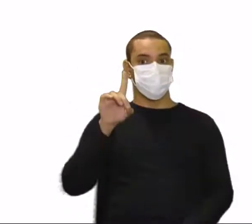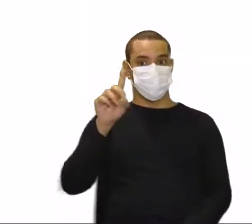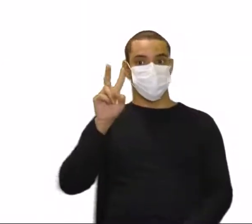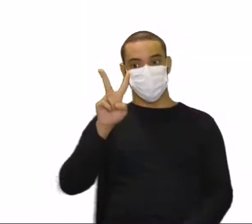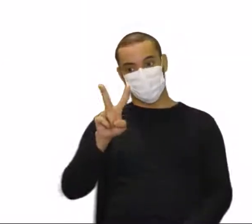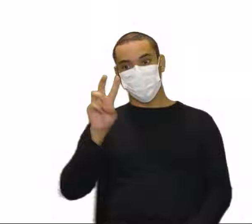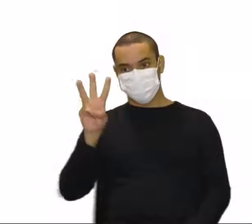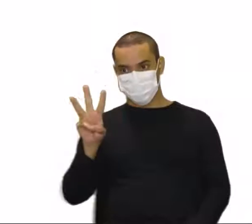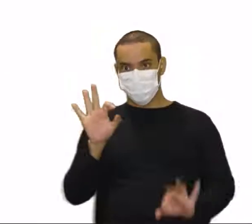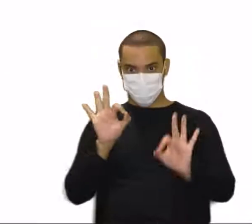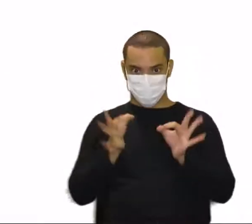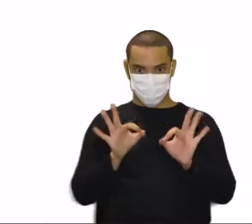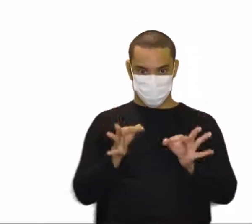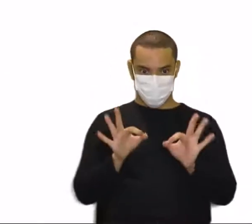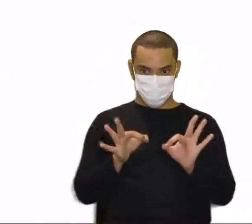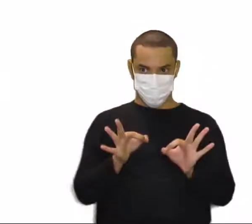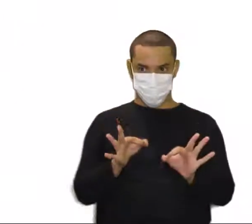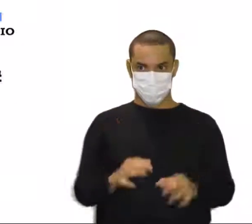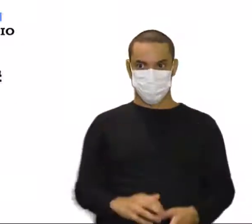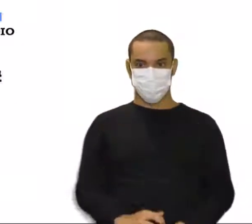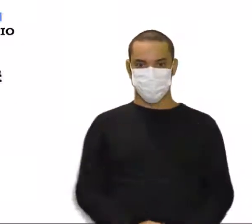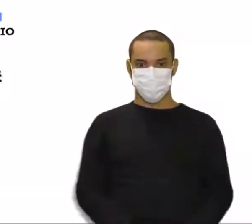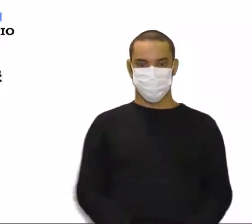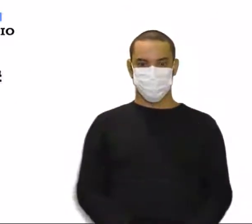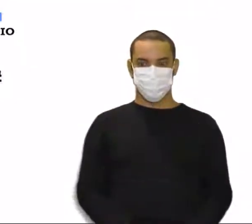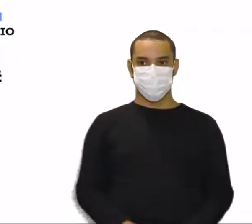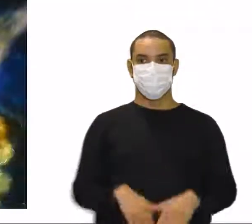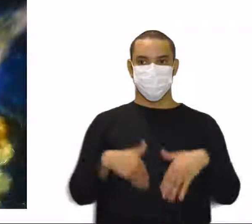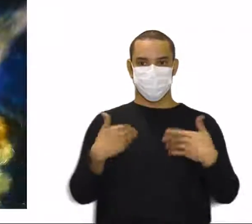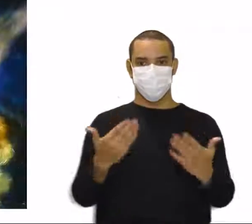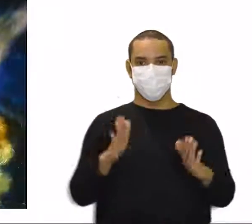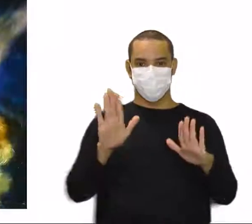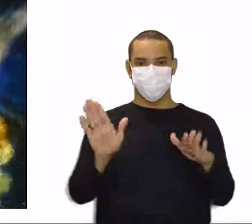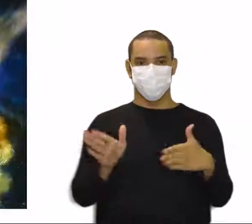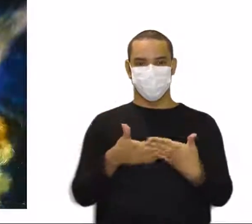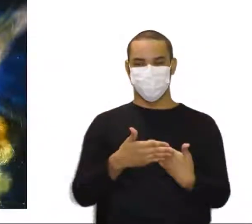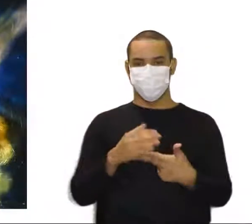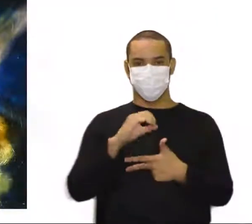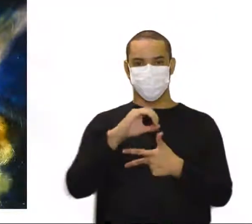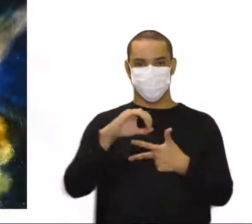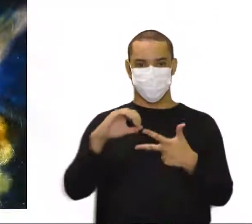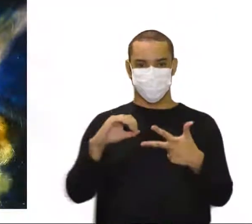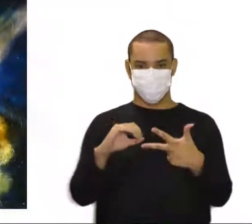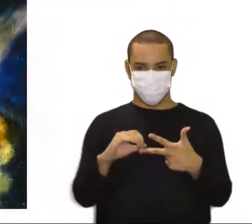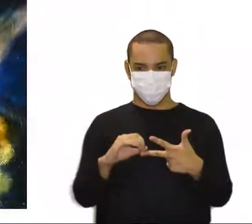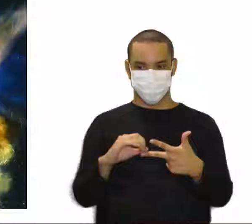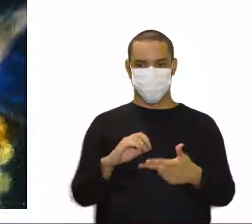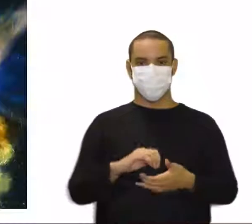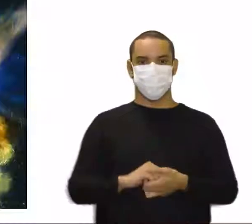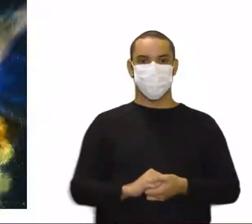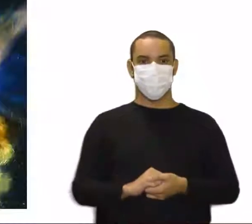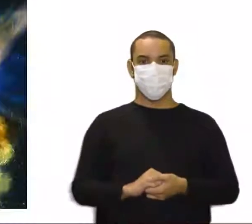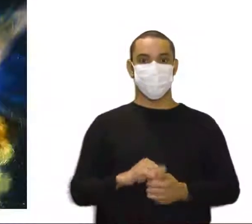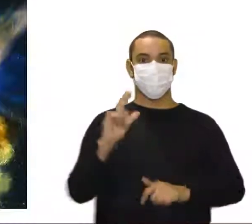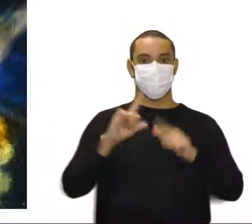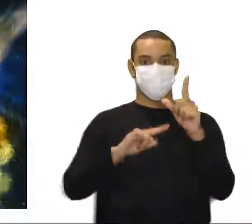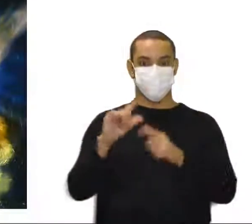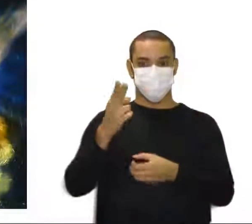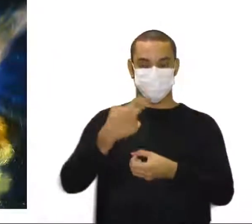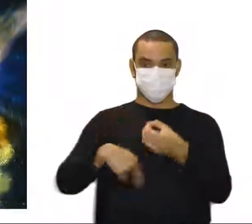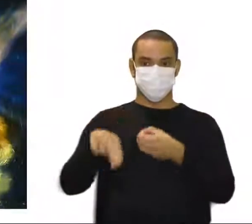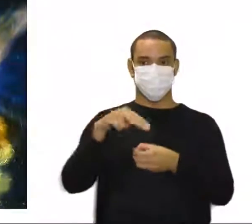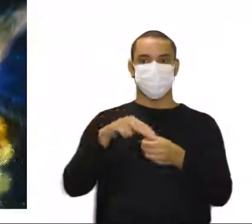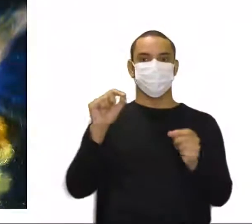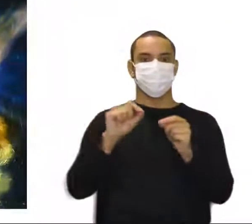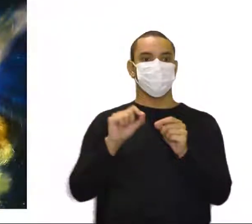e 3, tá, pessoal? E para fechar, vamos lá aqui, olha só, as estrelas de nêutrons são